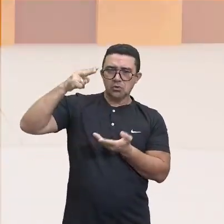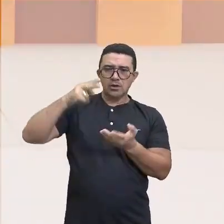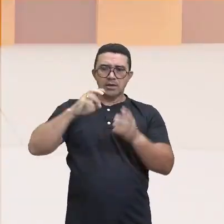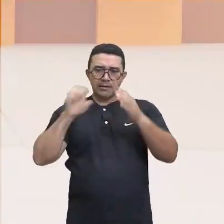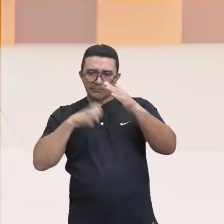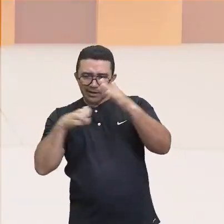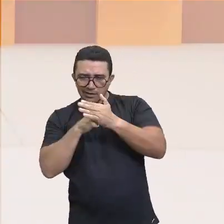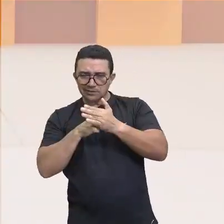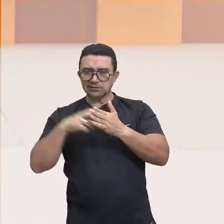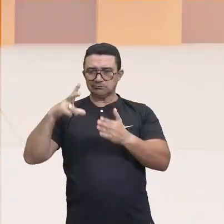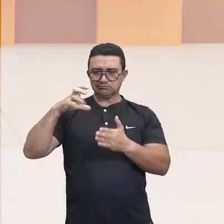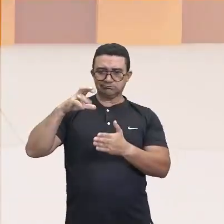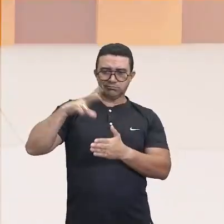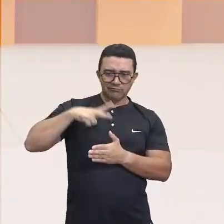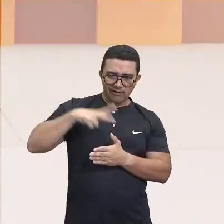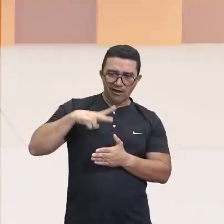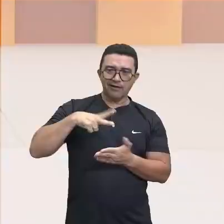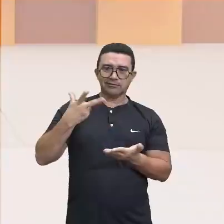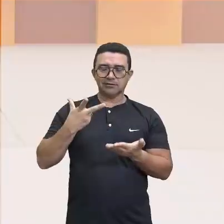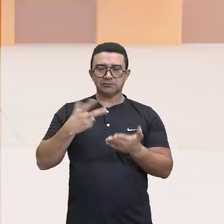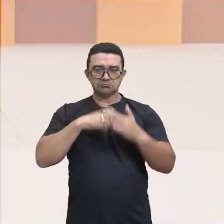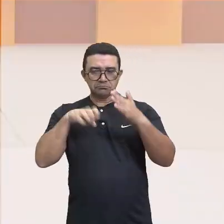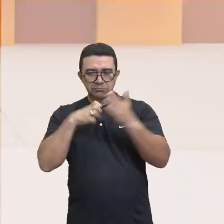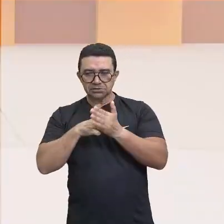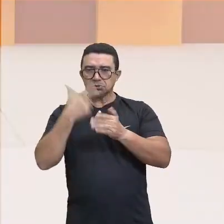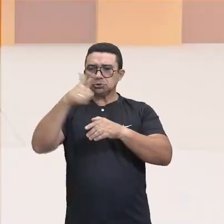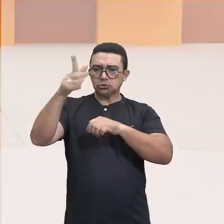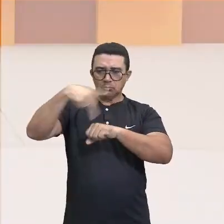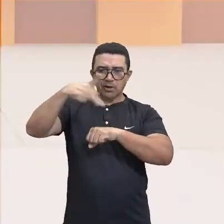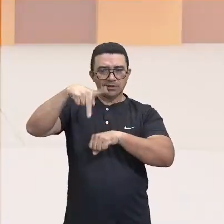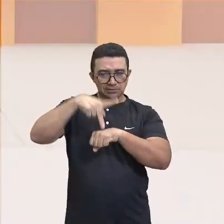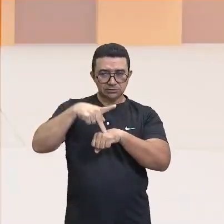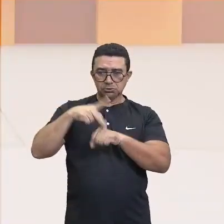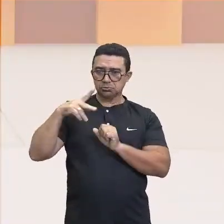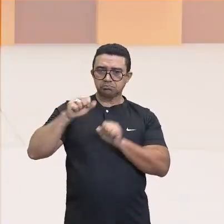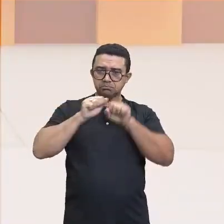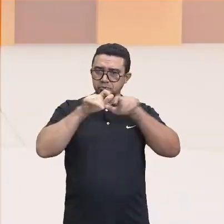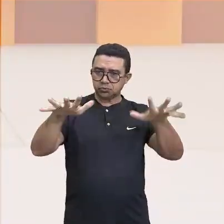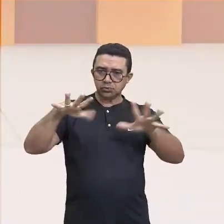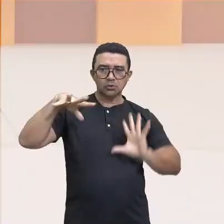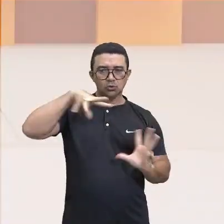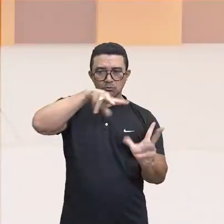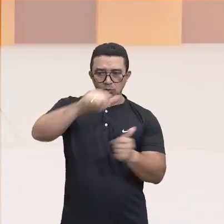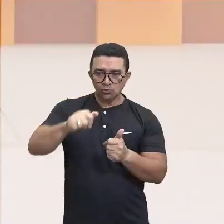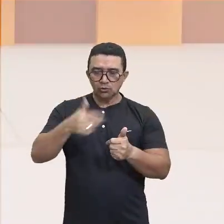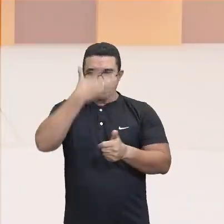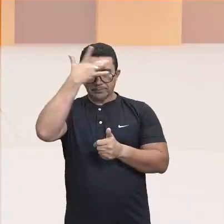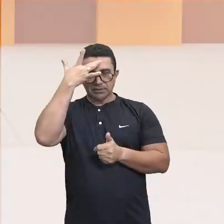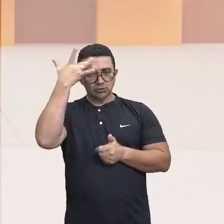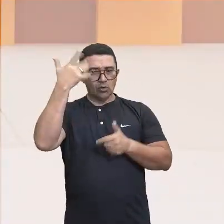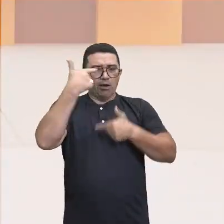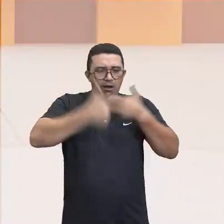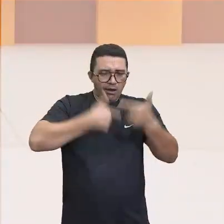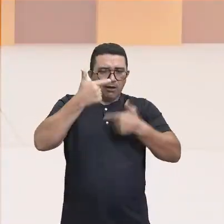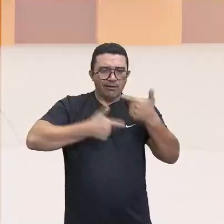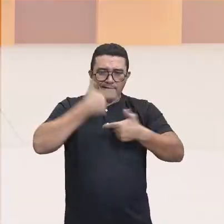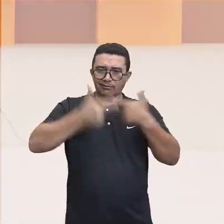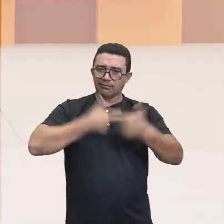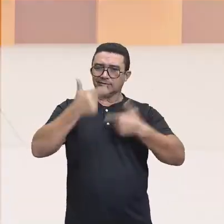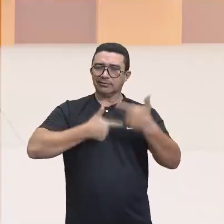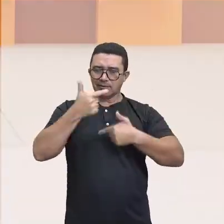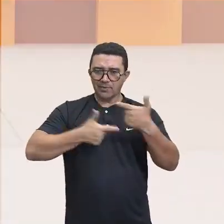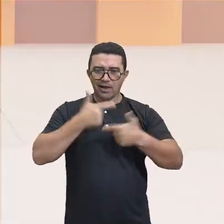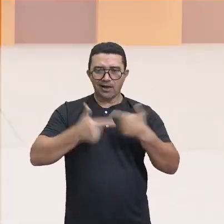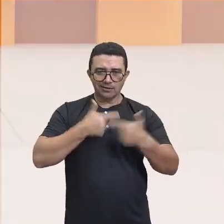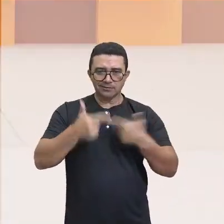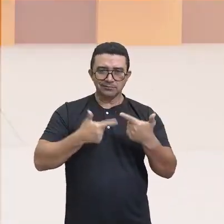privada, empresas presentes, empresas multinacionais presentes no mundo todo, trabalhadores se submetendo a esse tipo de